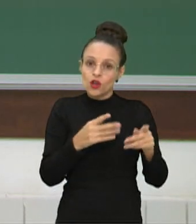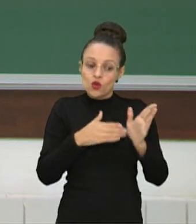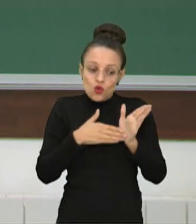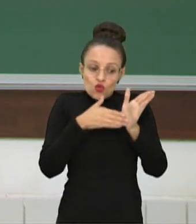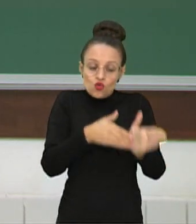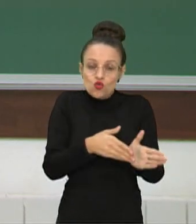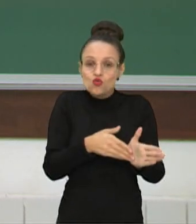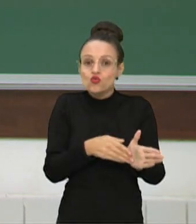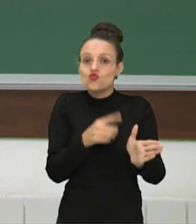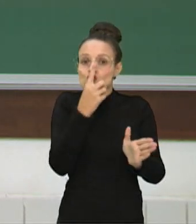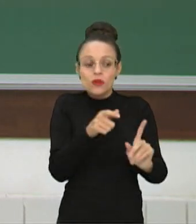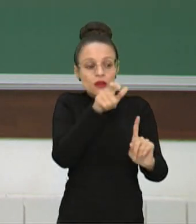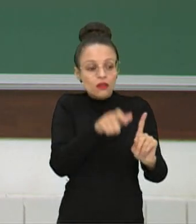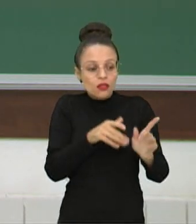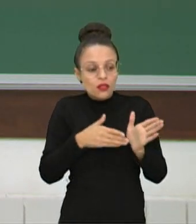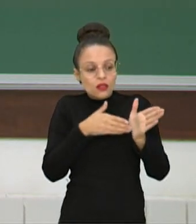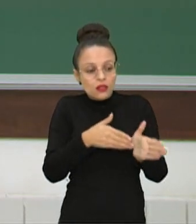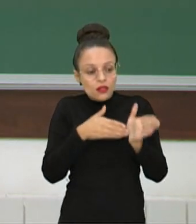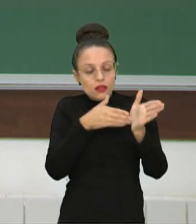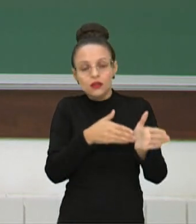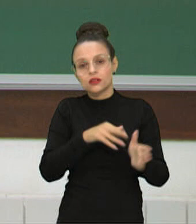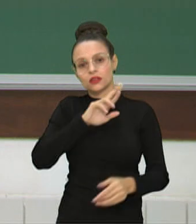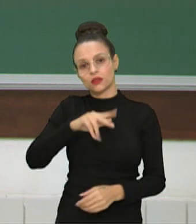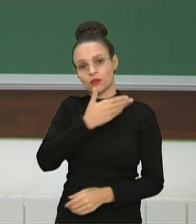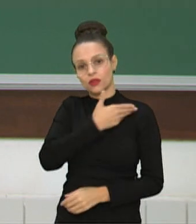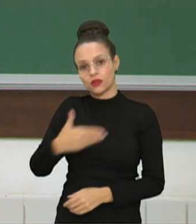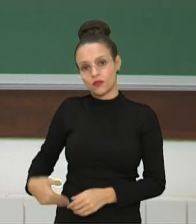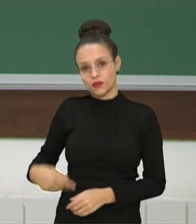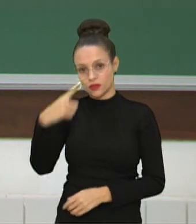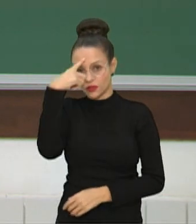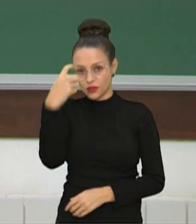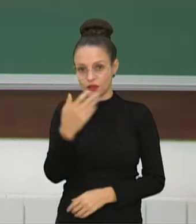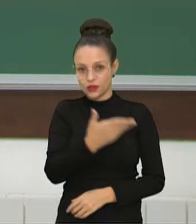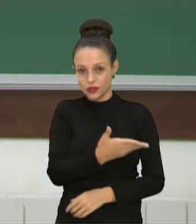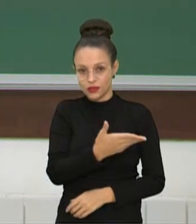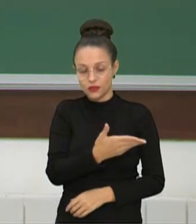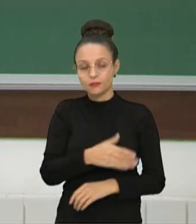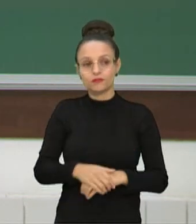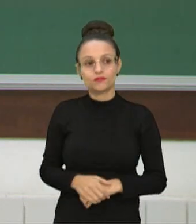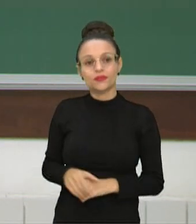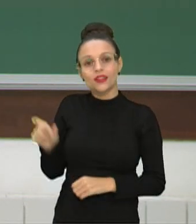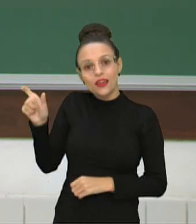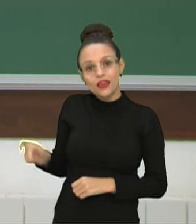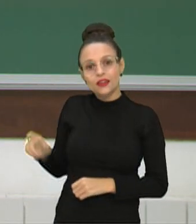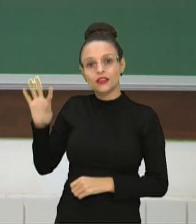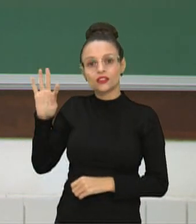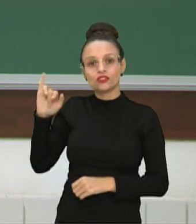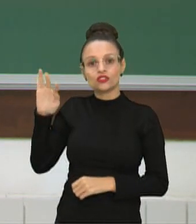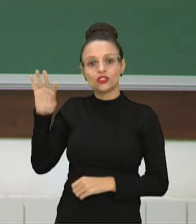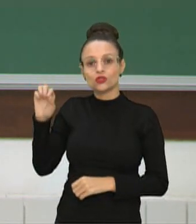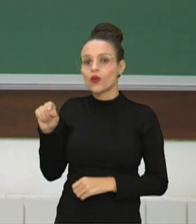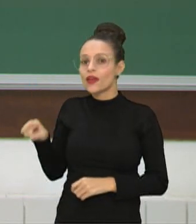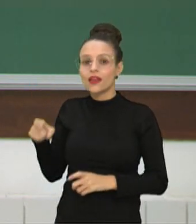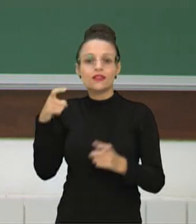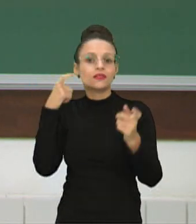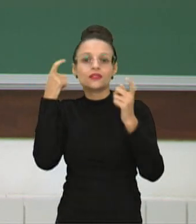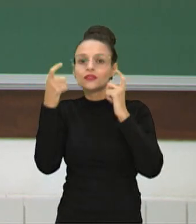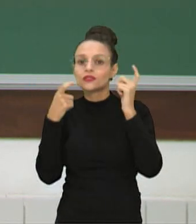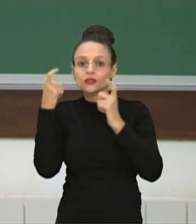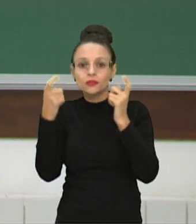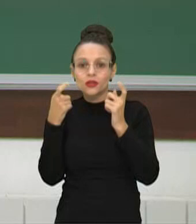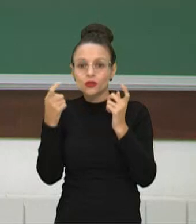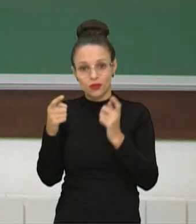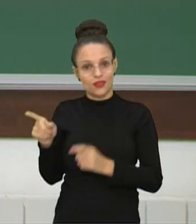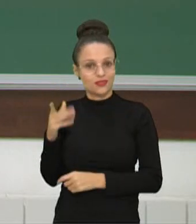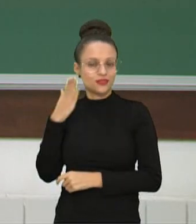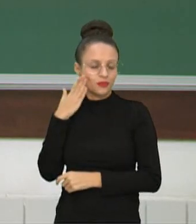em um personagem e não na ideia do governo. No caso do general Tito, ele não se preocupou, ele